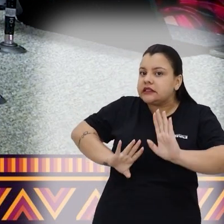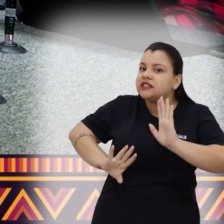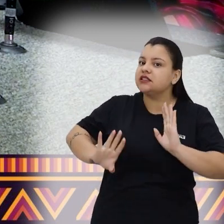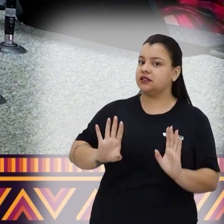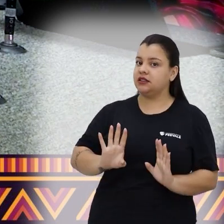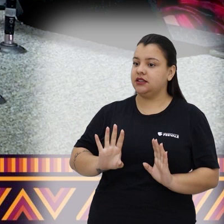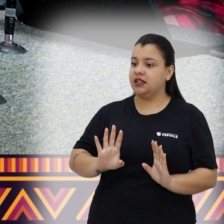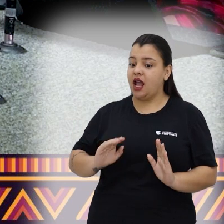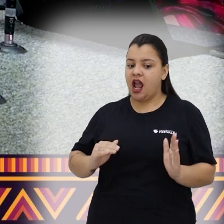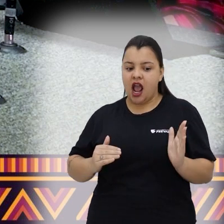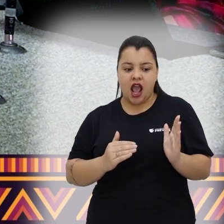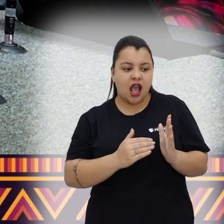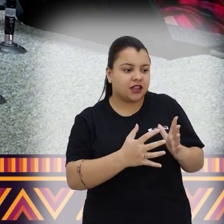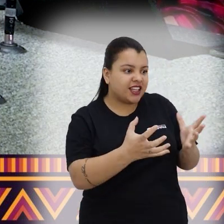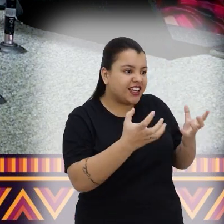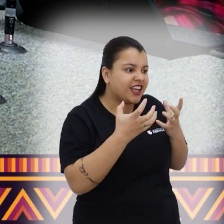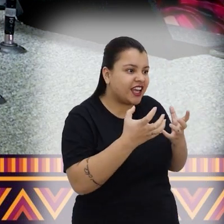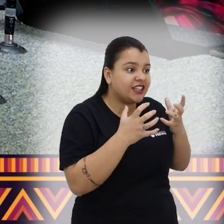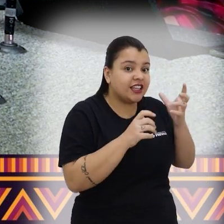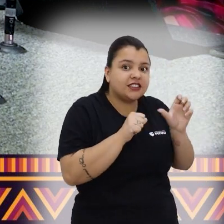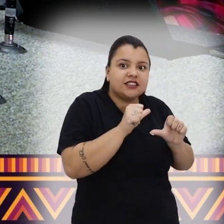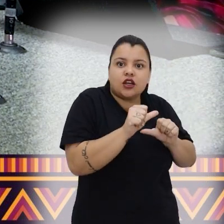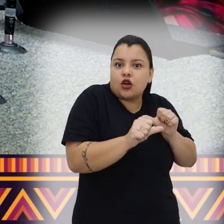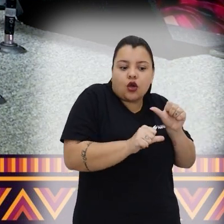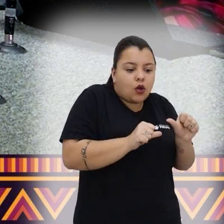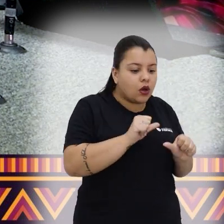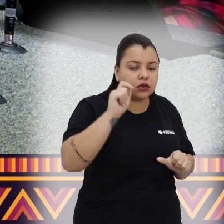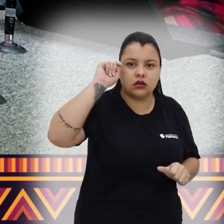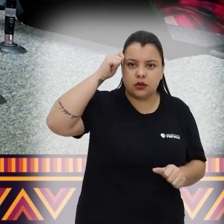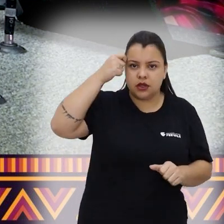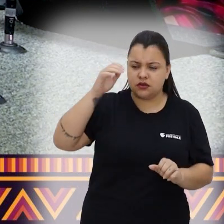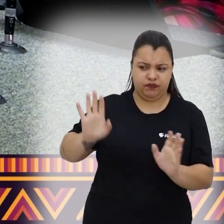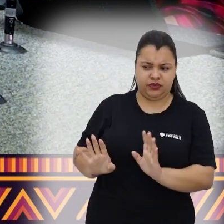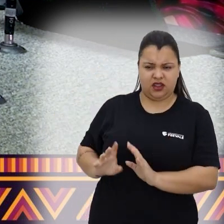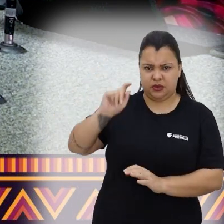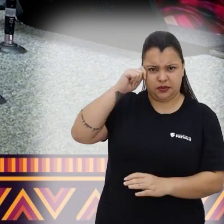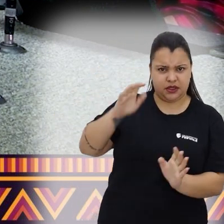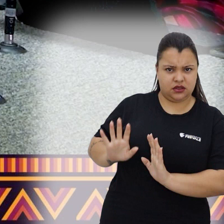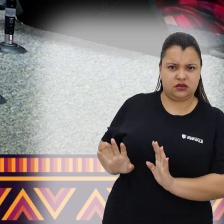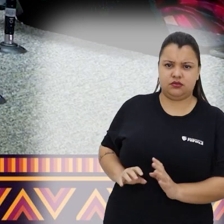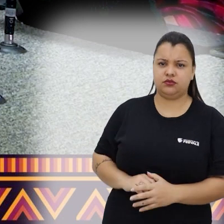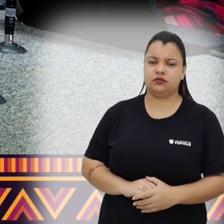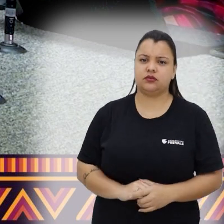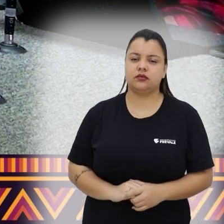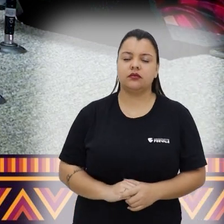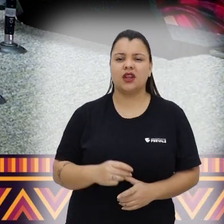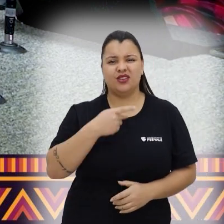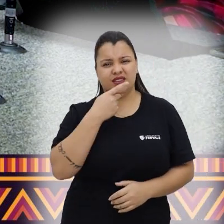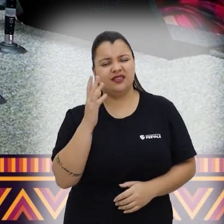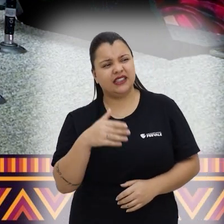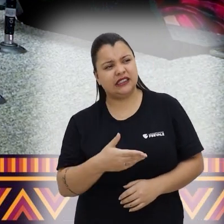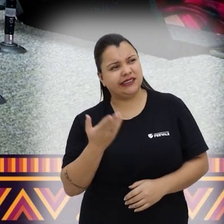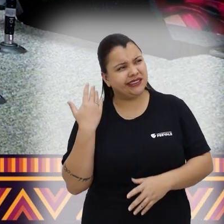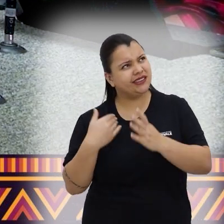ponto que ele quer ser outra coisa que não ser preto. Eu acho até que eu comentei isso contigo em